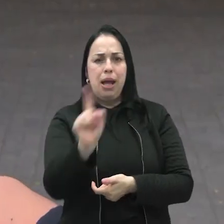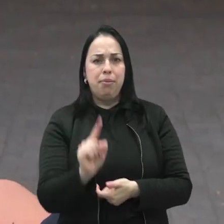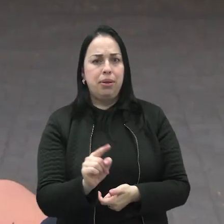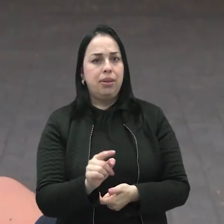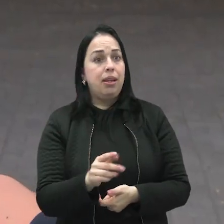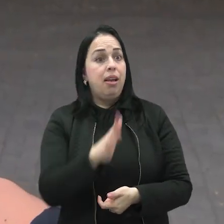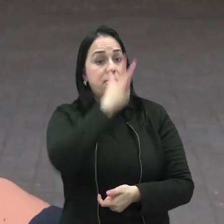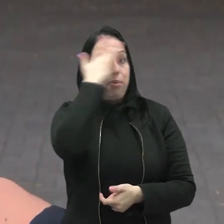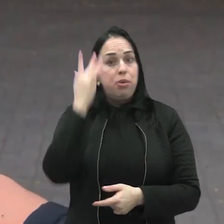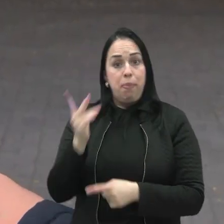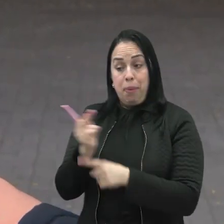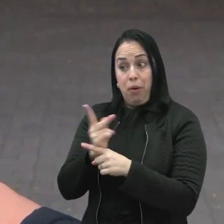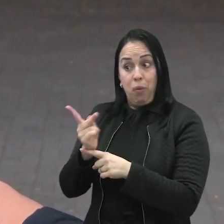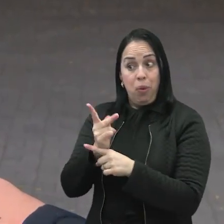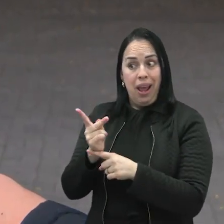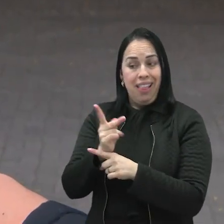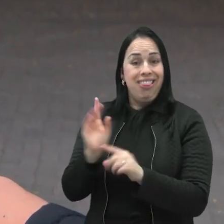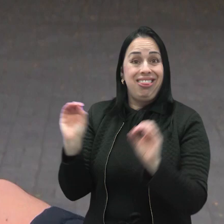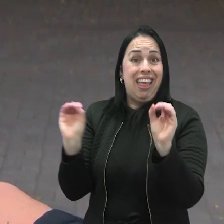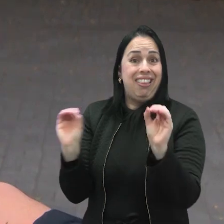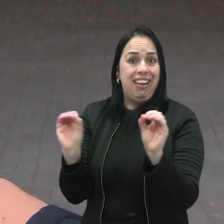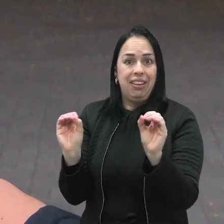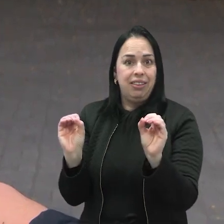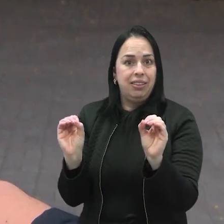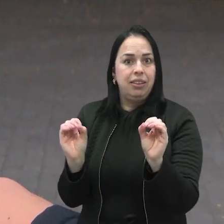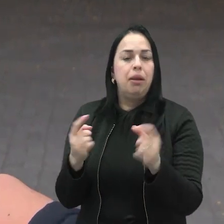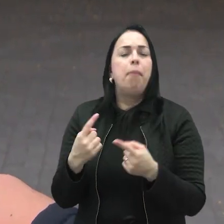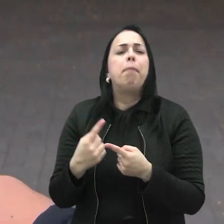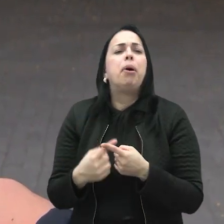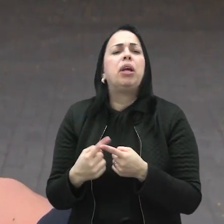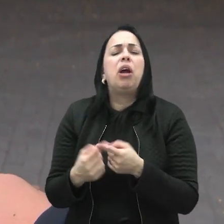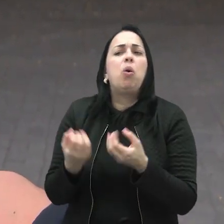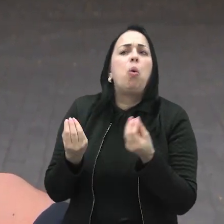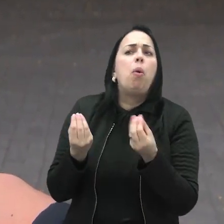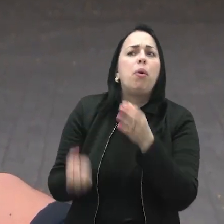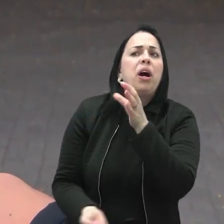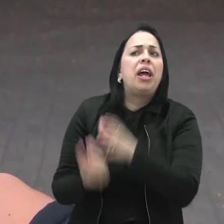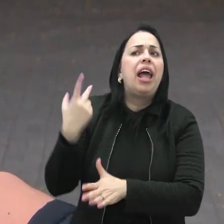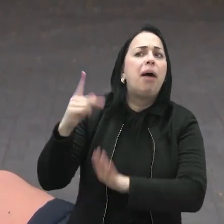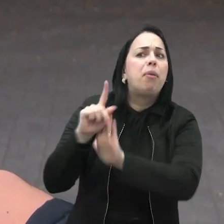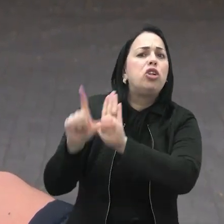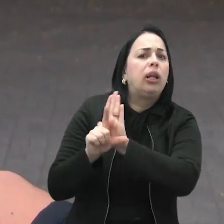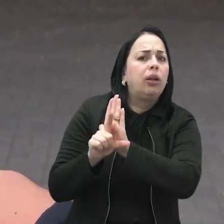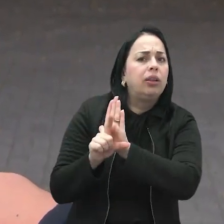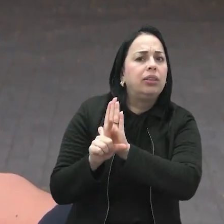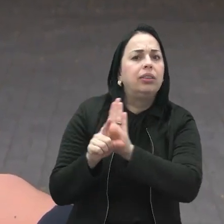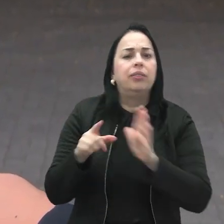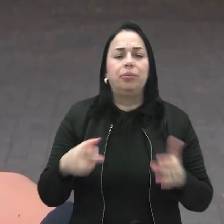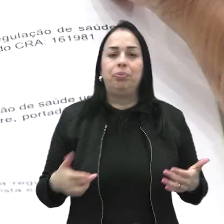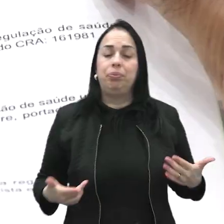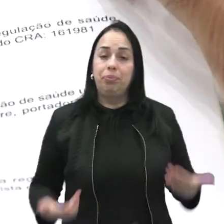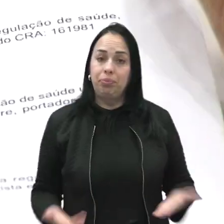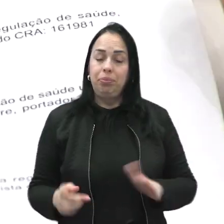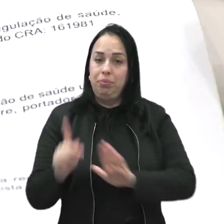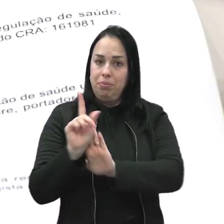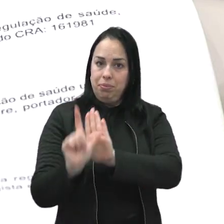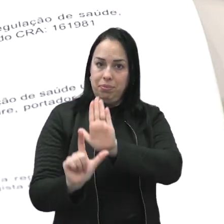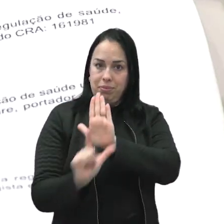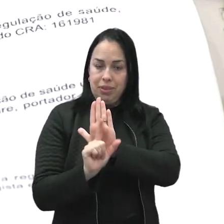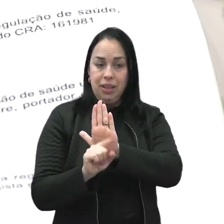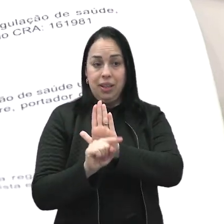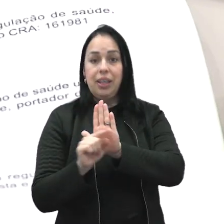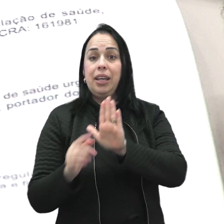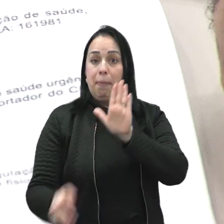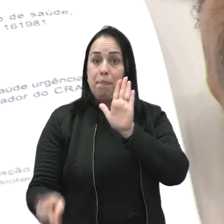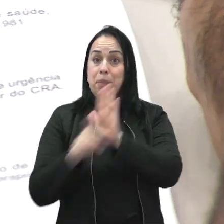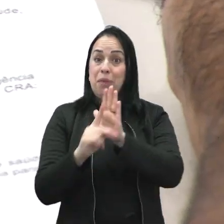Poucos se informam, vão à busca, e eu agora vou buscar para saber o porquê e como funciona, e é isso. O projeto de